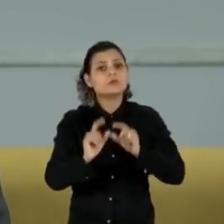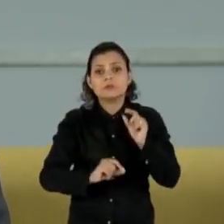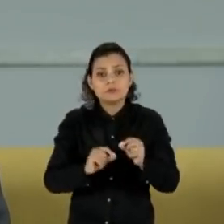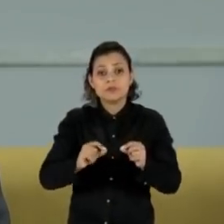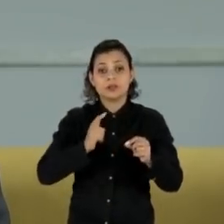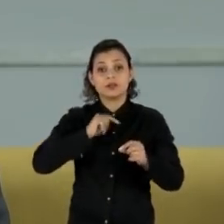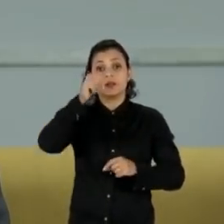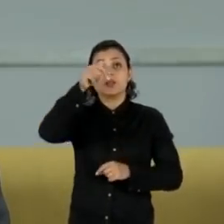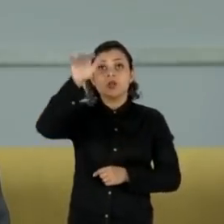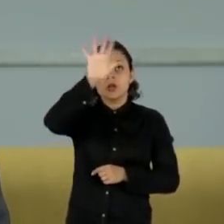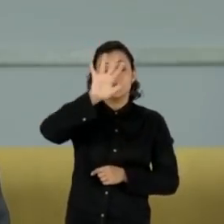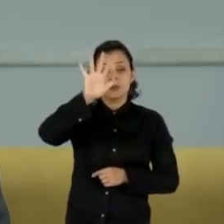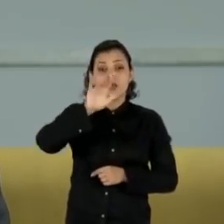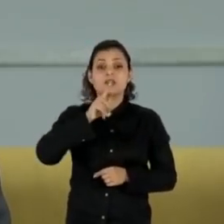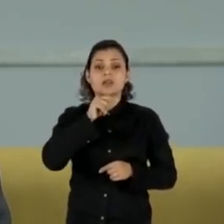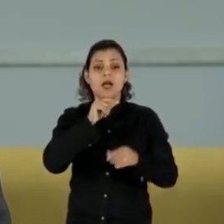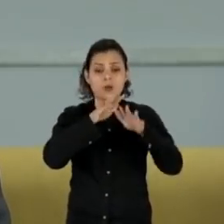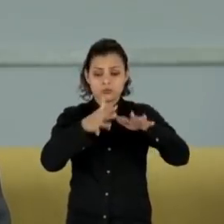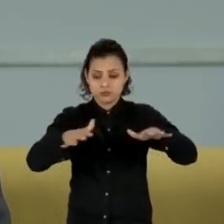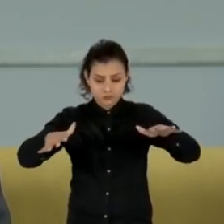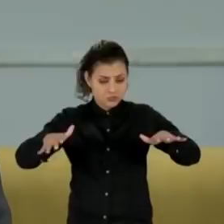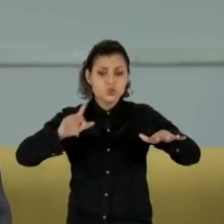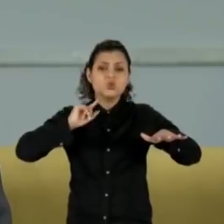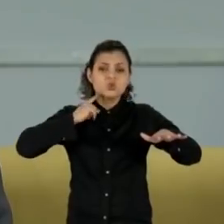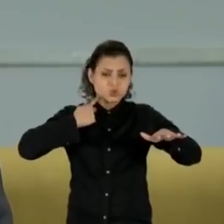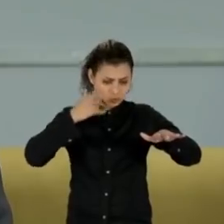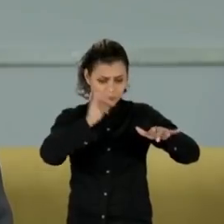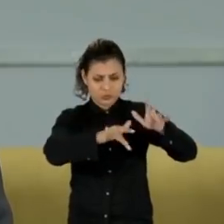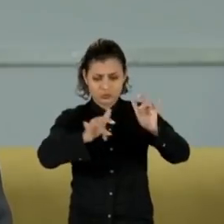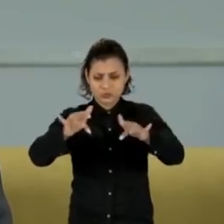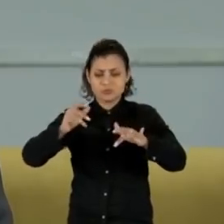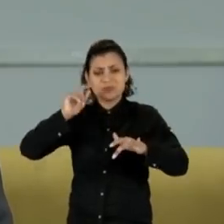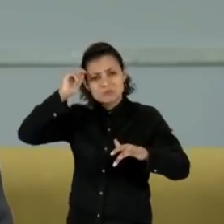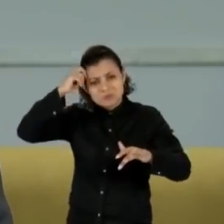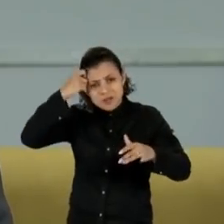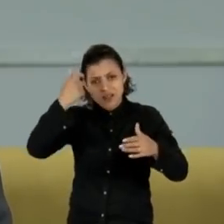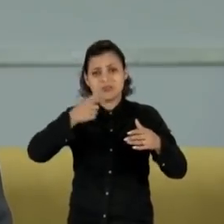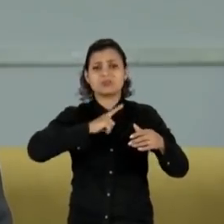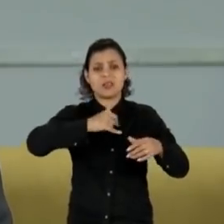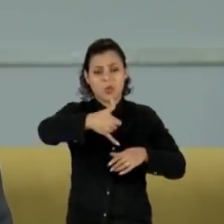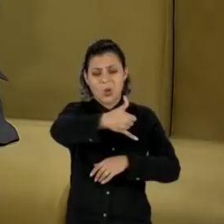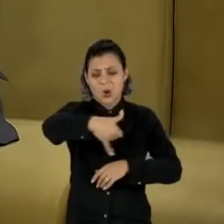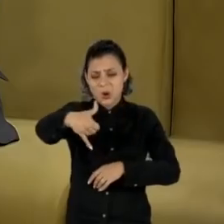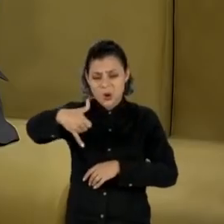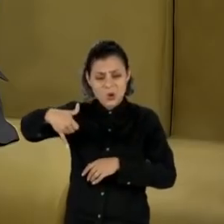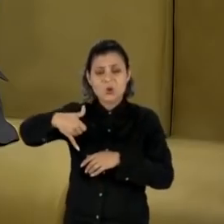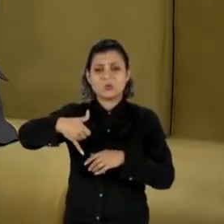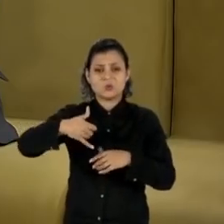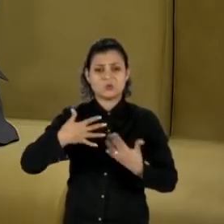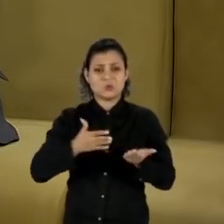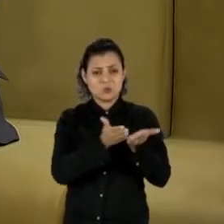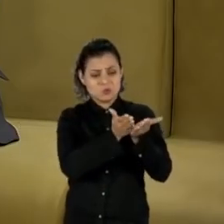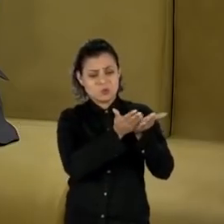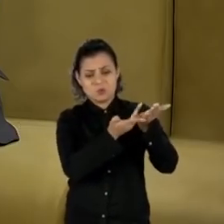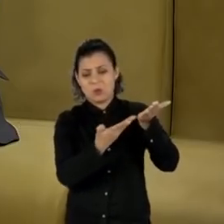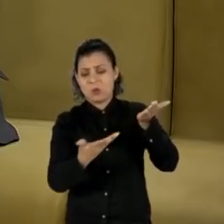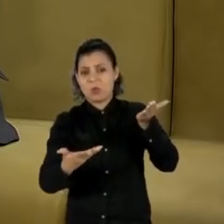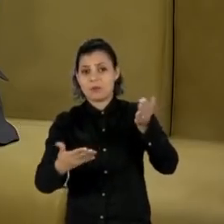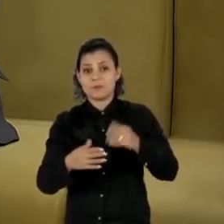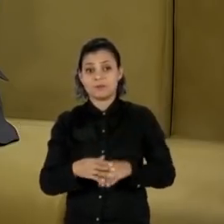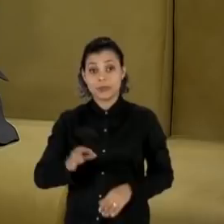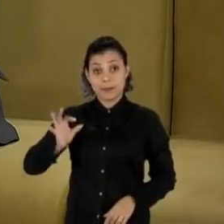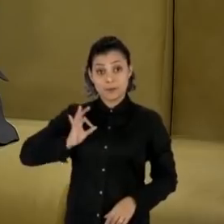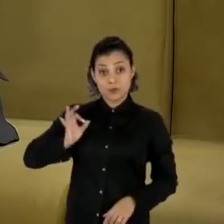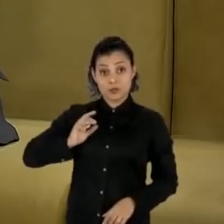litoral do nordeste e chegaram às praias da bahia único estado da região que ainda não havia sido afetado pelas polícias civil